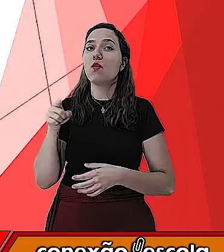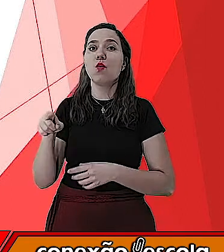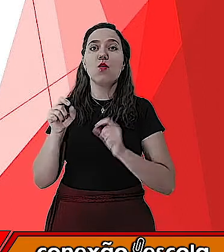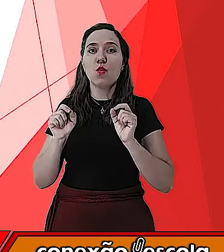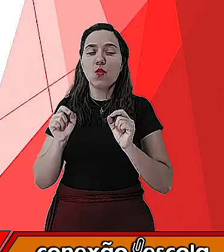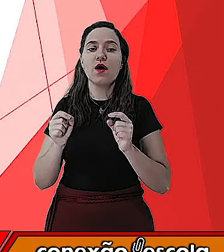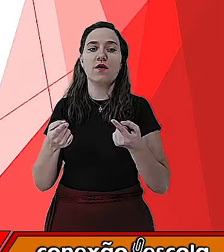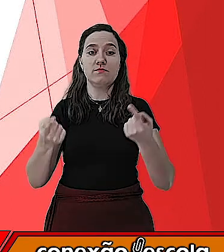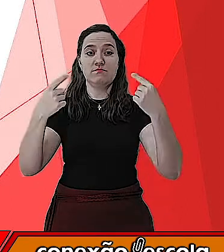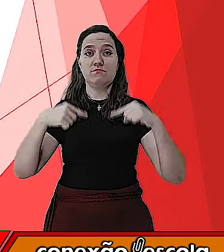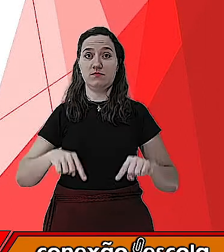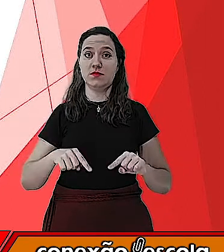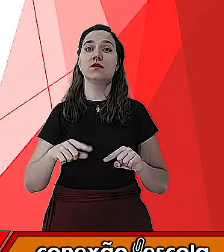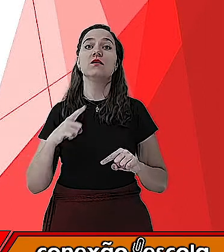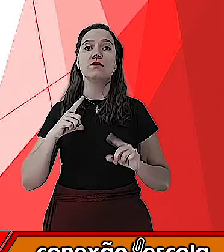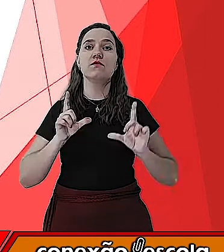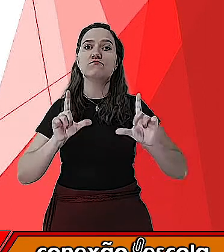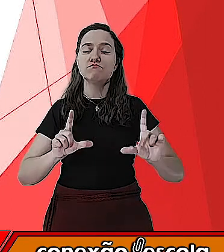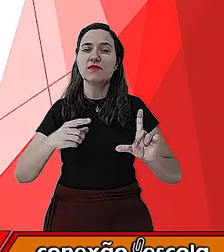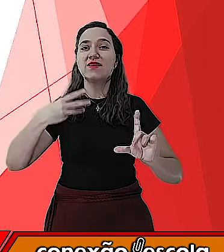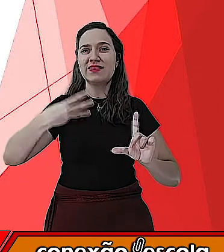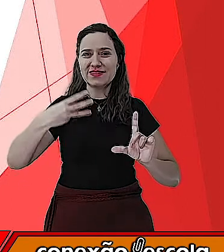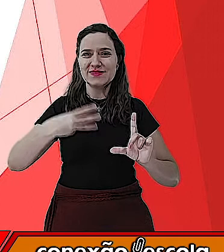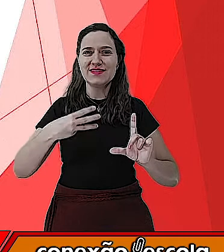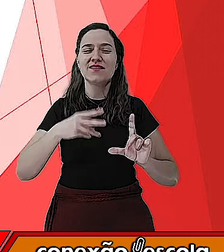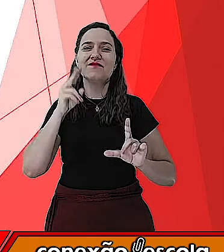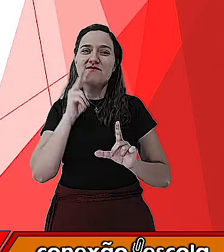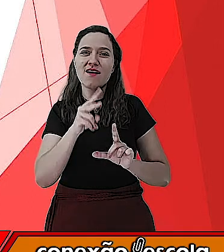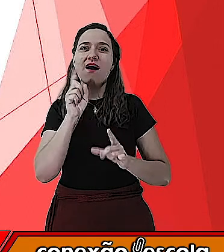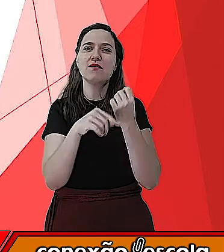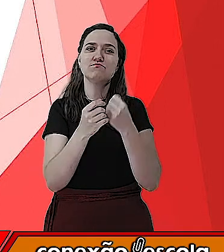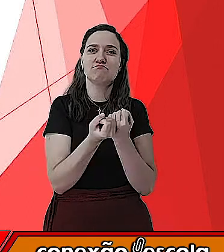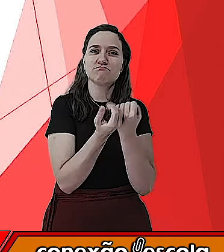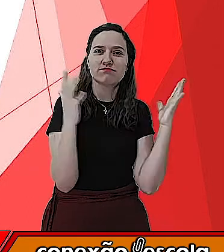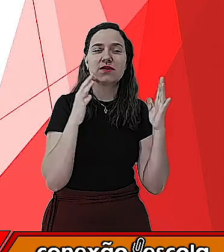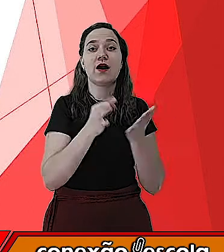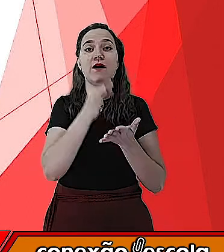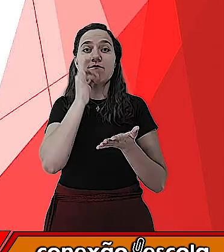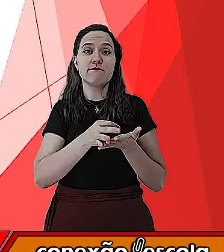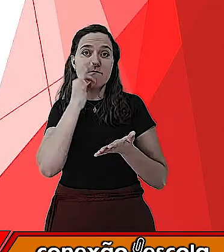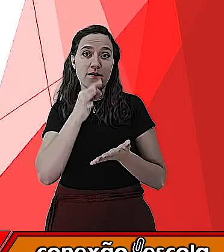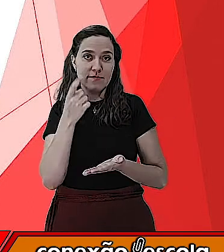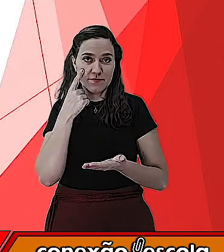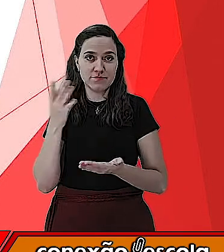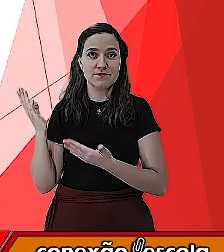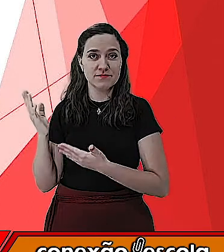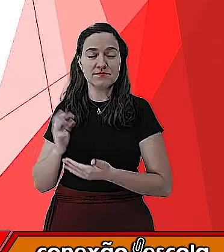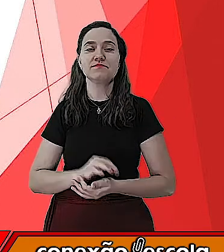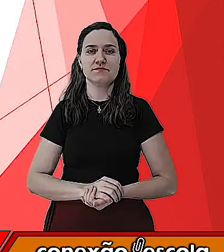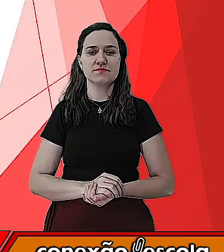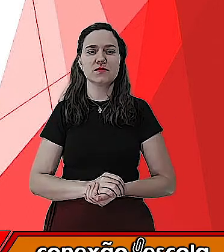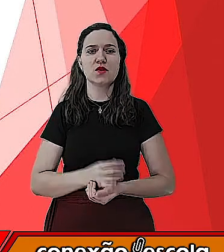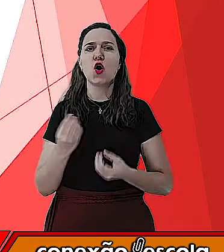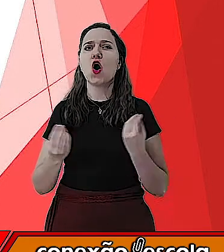a plantação do café. Olha a imagem 3. Observem a plantação do café.